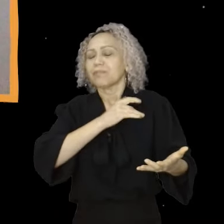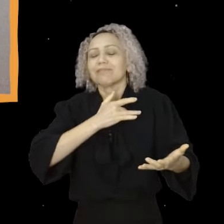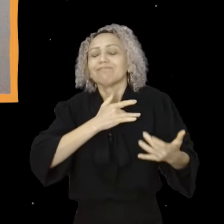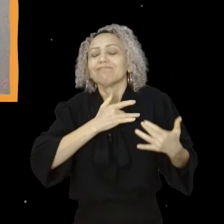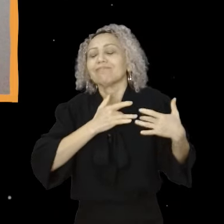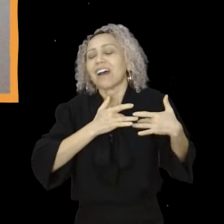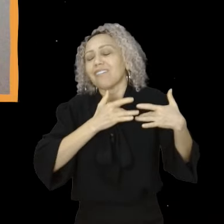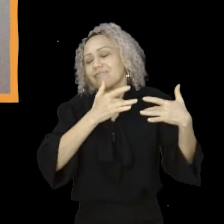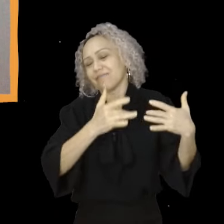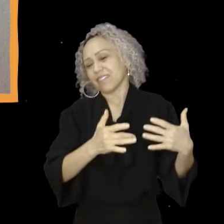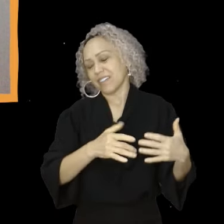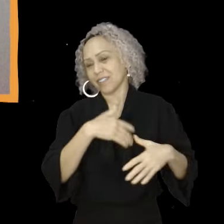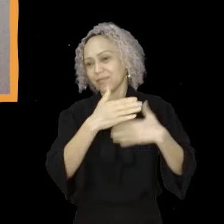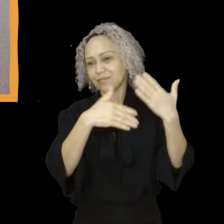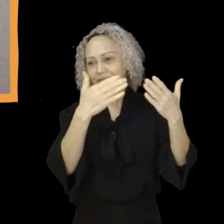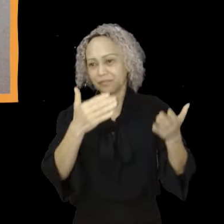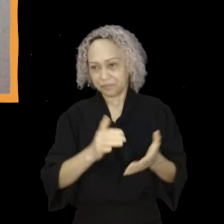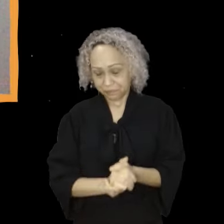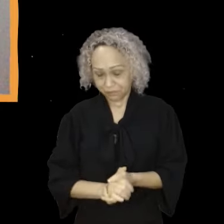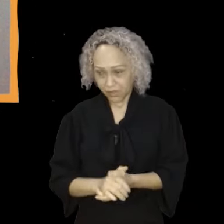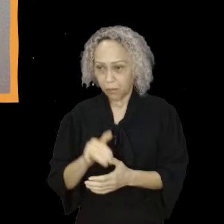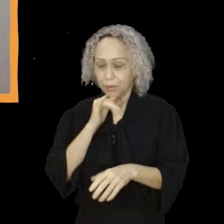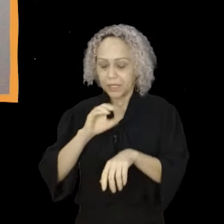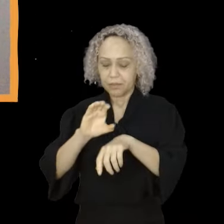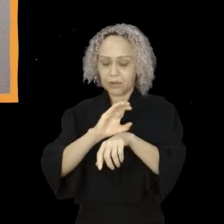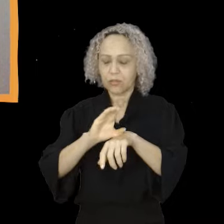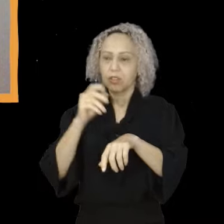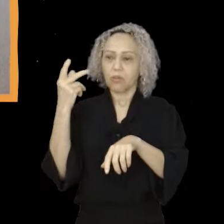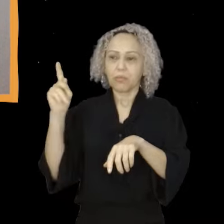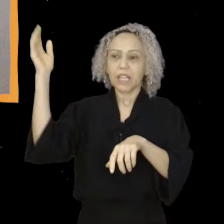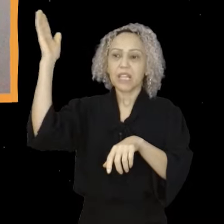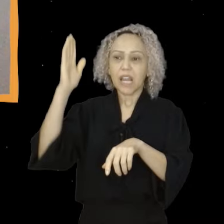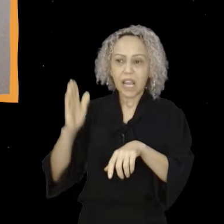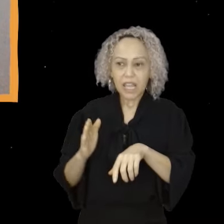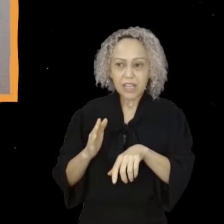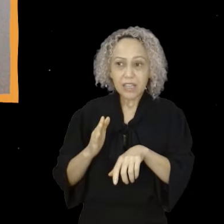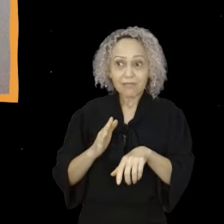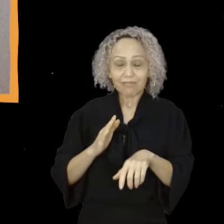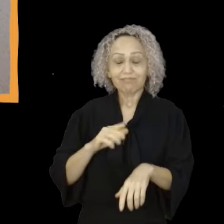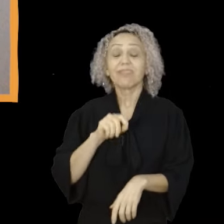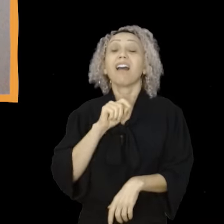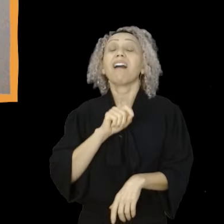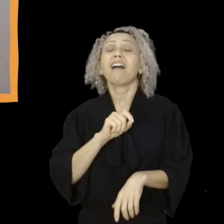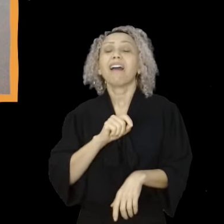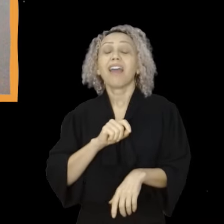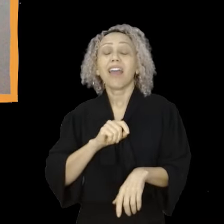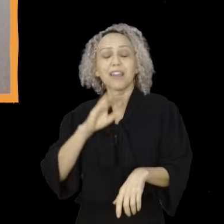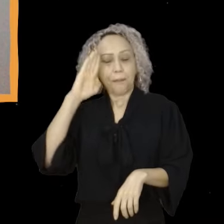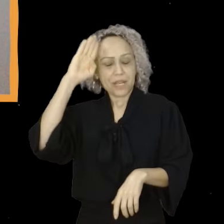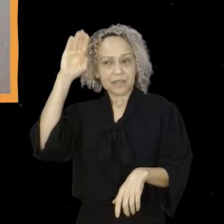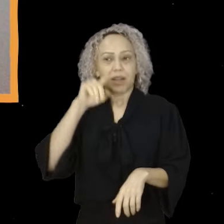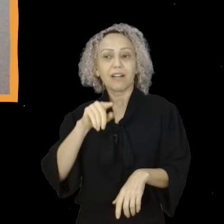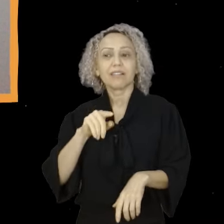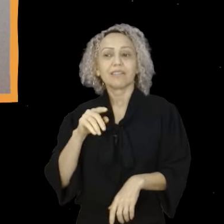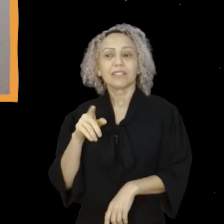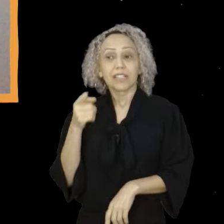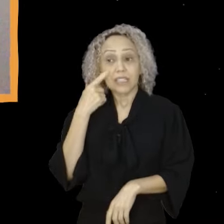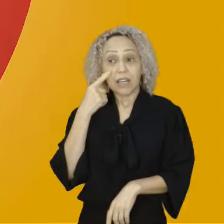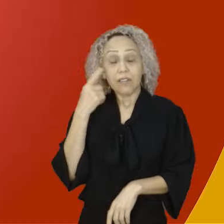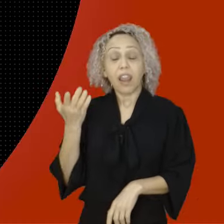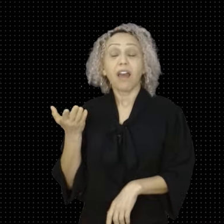nossa Constituição brasileira, a Carta Máxima do Brasil. E adivinha quem estava lá? Roda a vinheta do quadro volante.